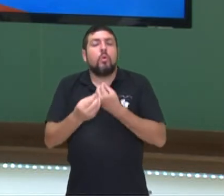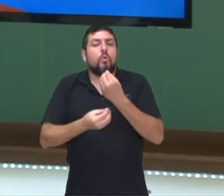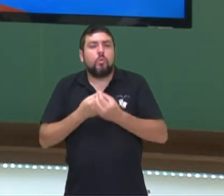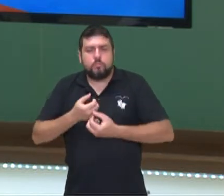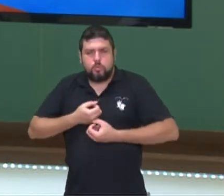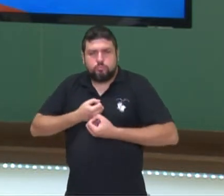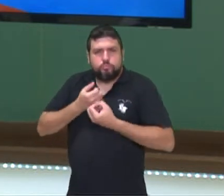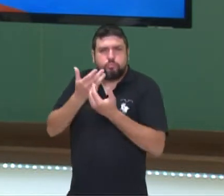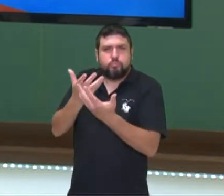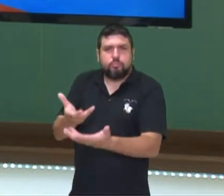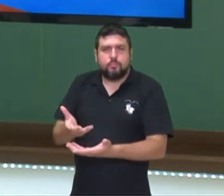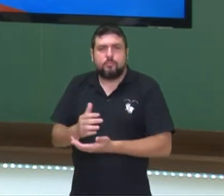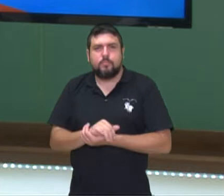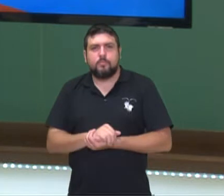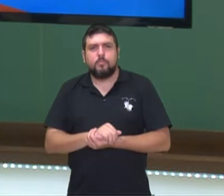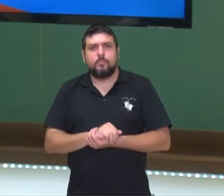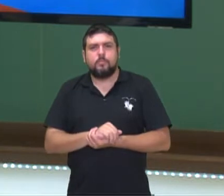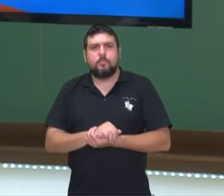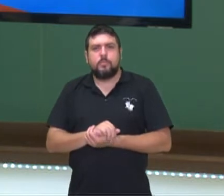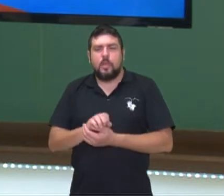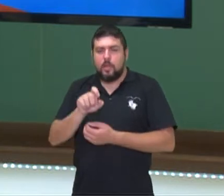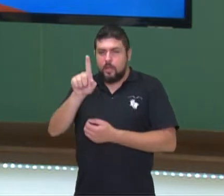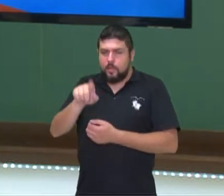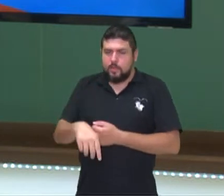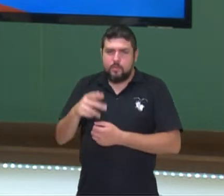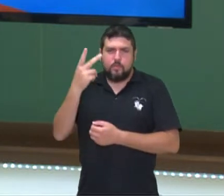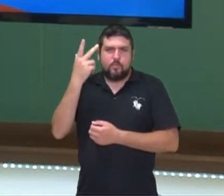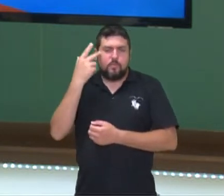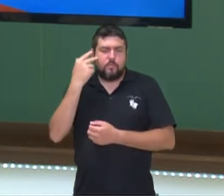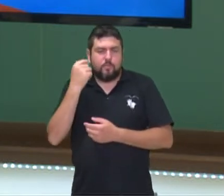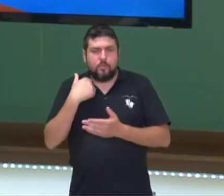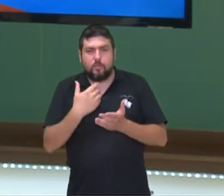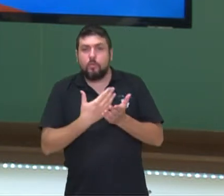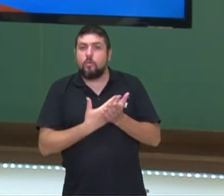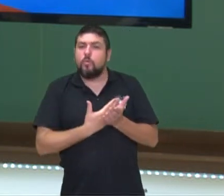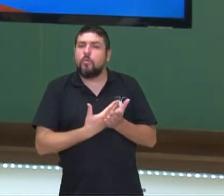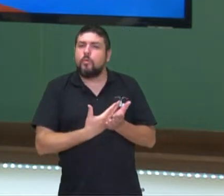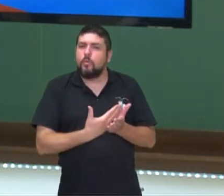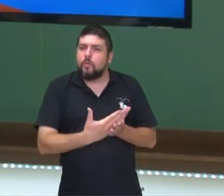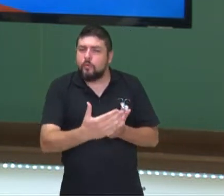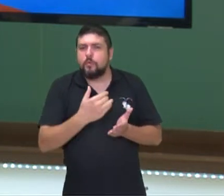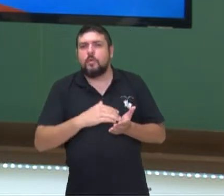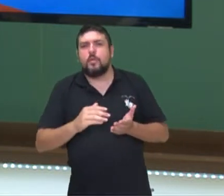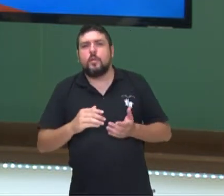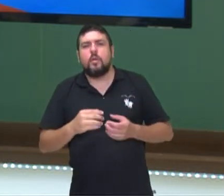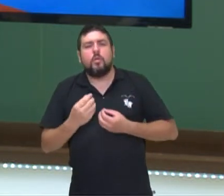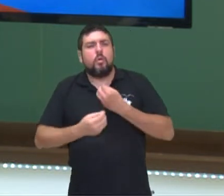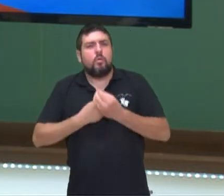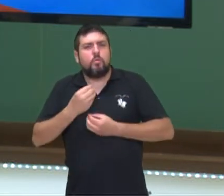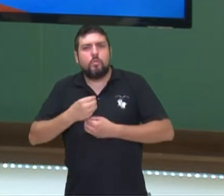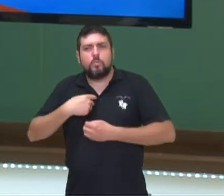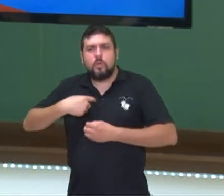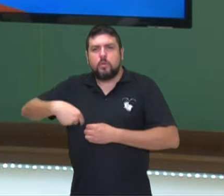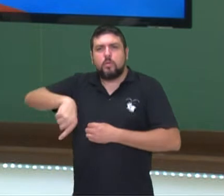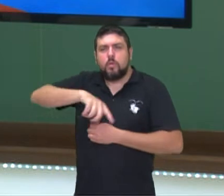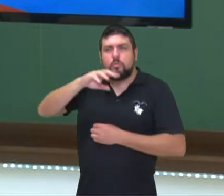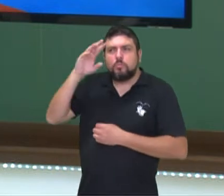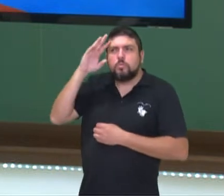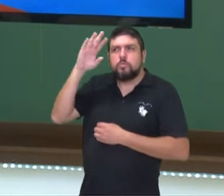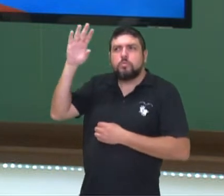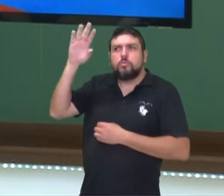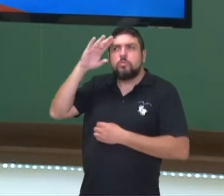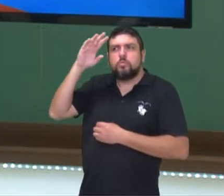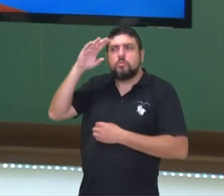mensagens. Então, essa é a ideia inicial que nós temos. Como transmitir melhor o que nós pensamos, as nossas ideias,